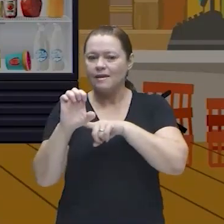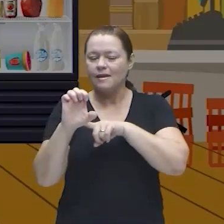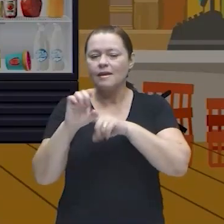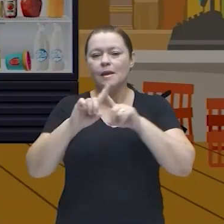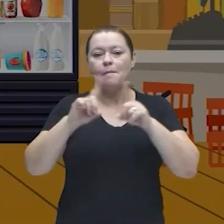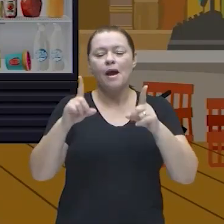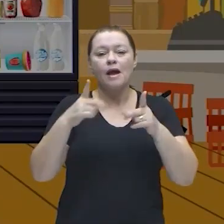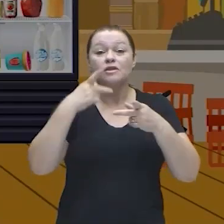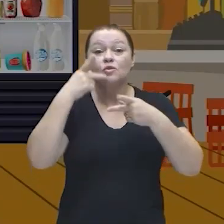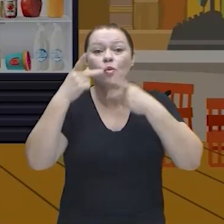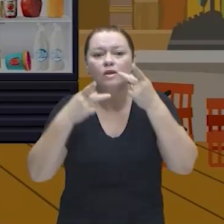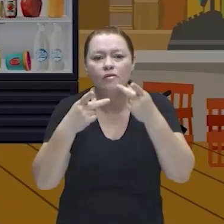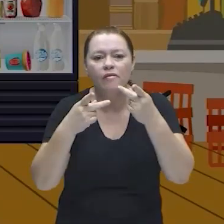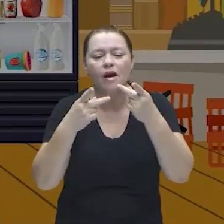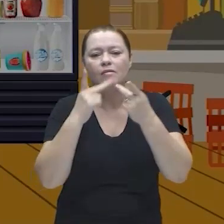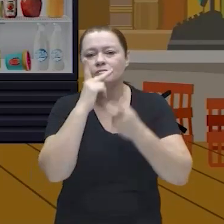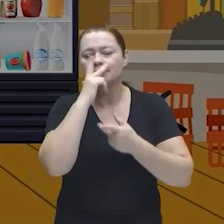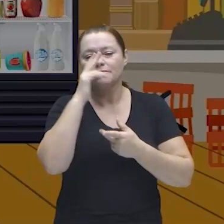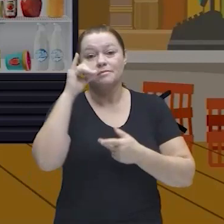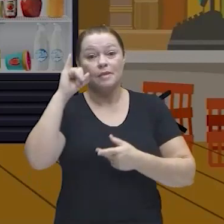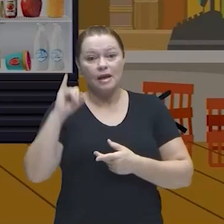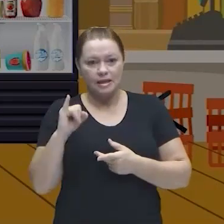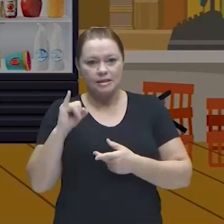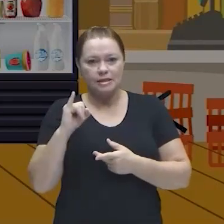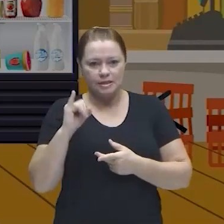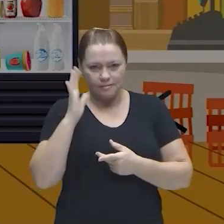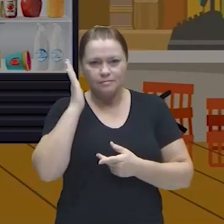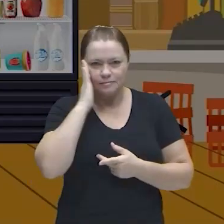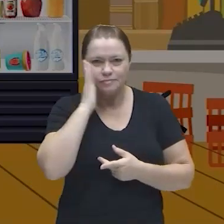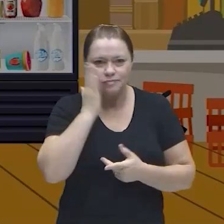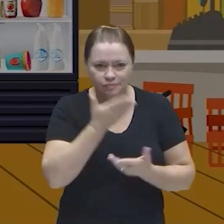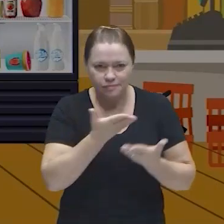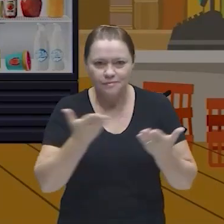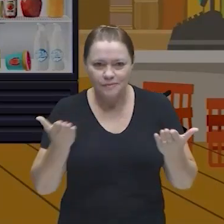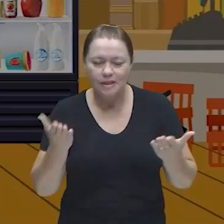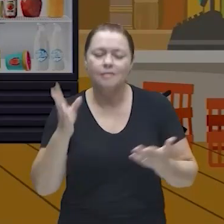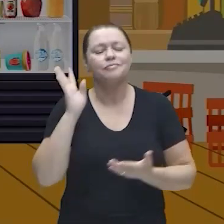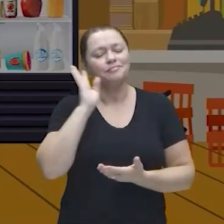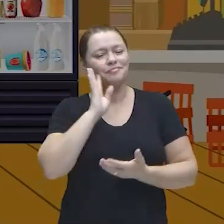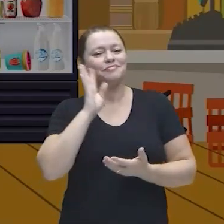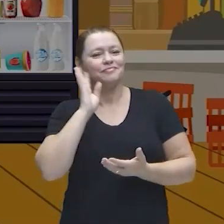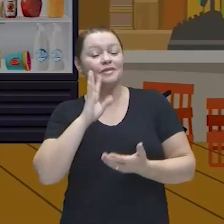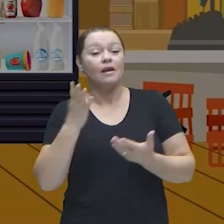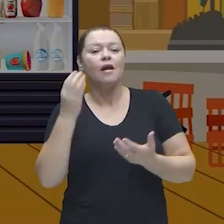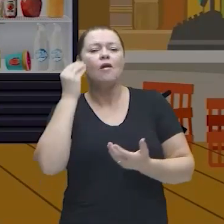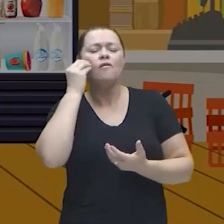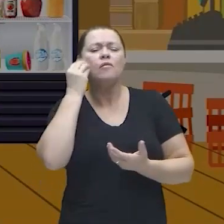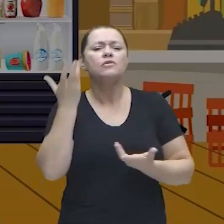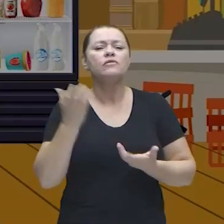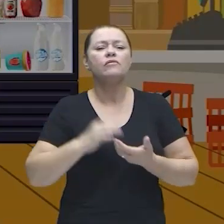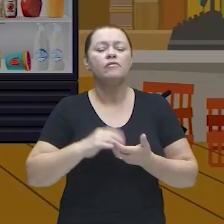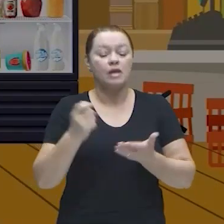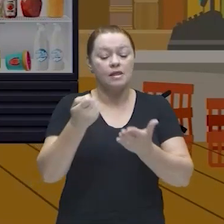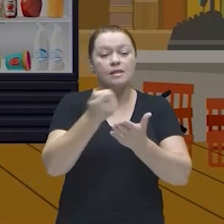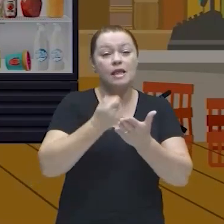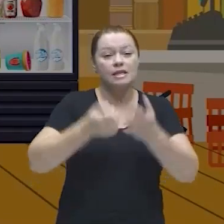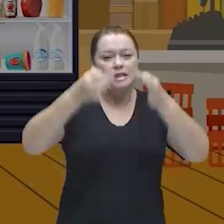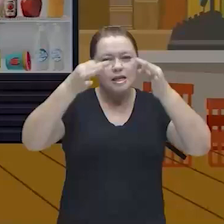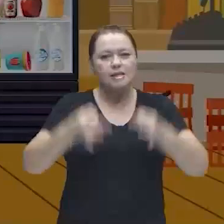som de I. Conseguiram entender? Legal. Vamos ver se nós acertamos. Qual é a escrita correta? Vamos lá ver